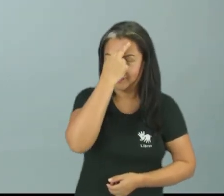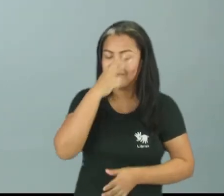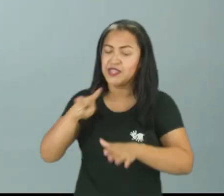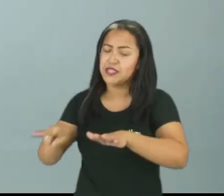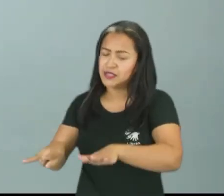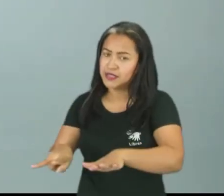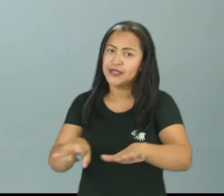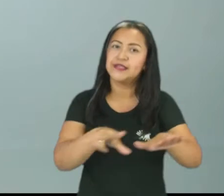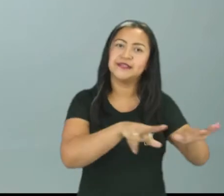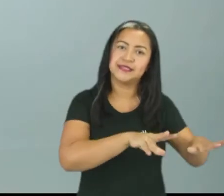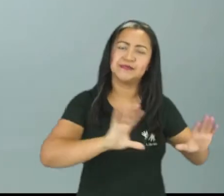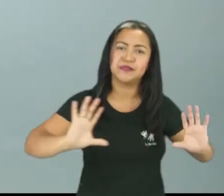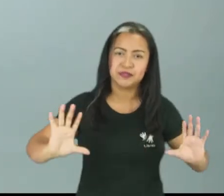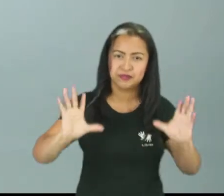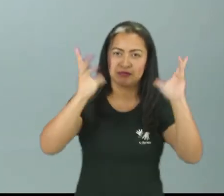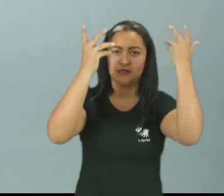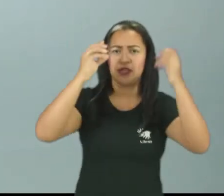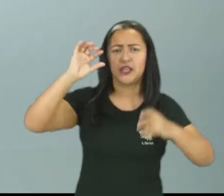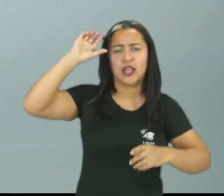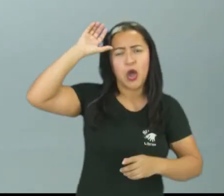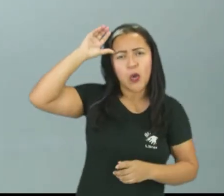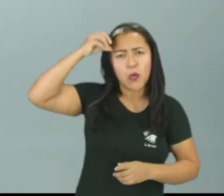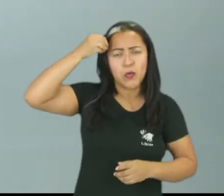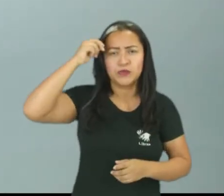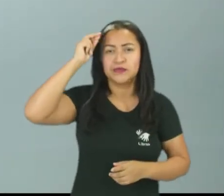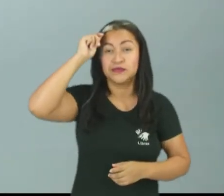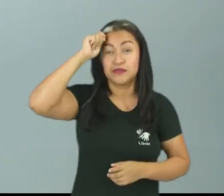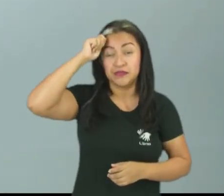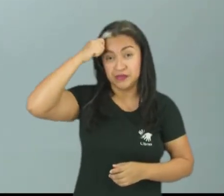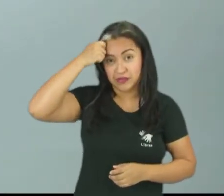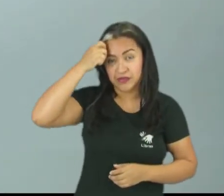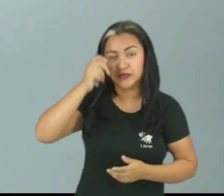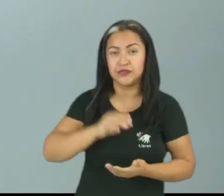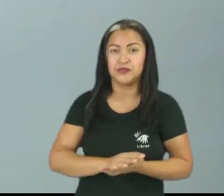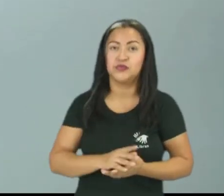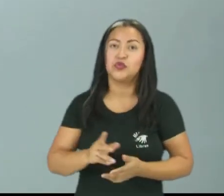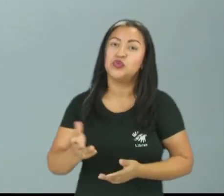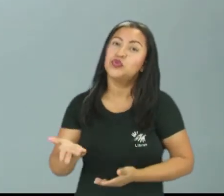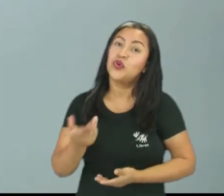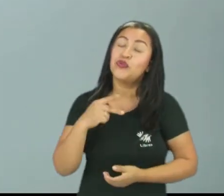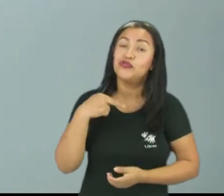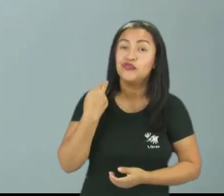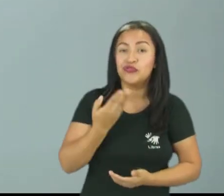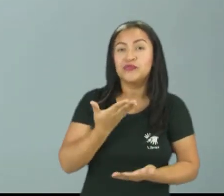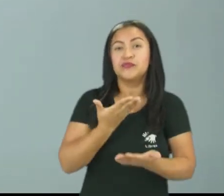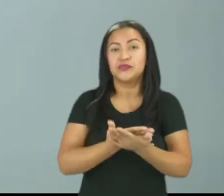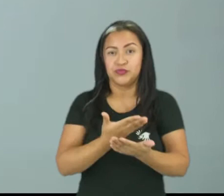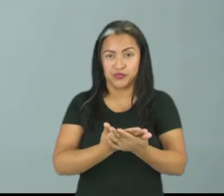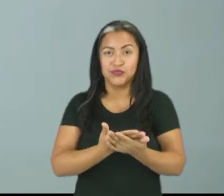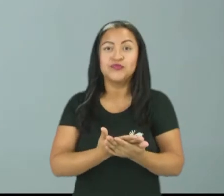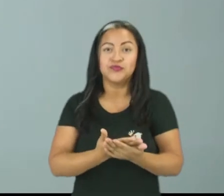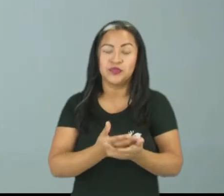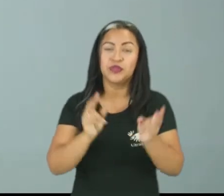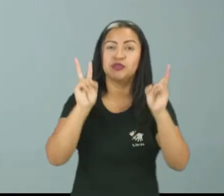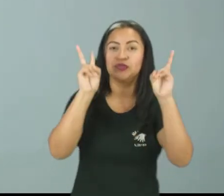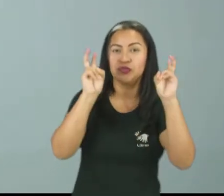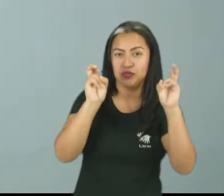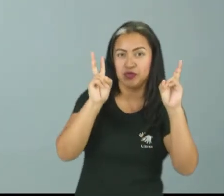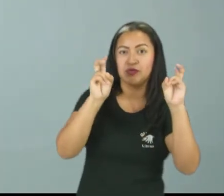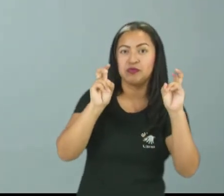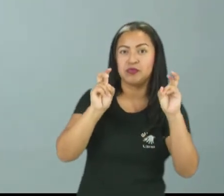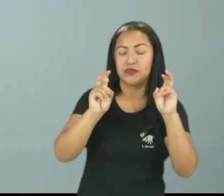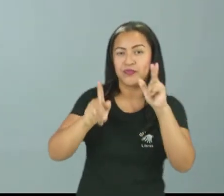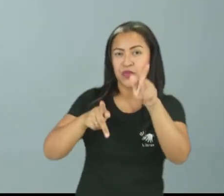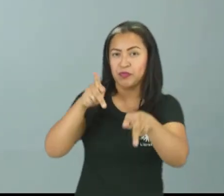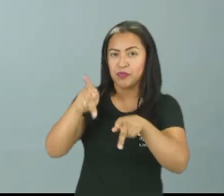é comemorado o Dia da Consciência Negra, nós vamos discutir algumas questões referentes à